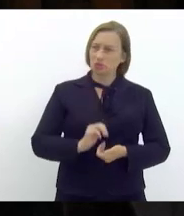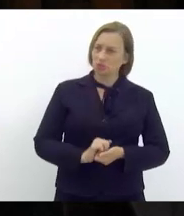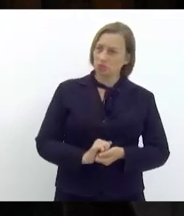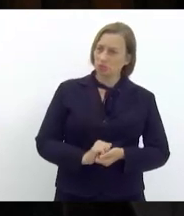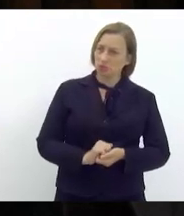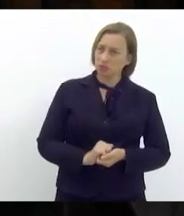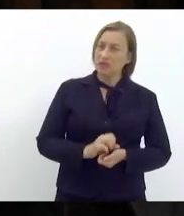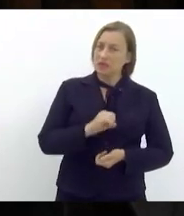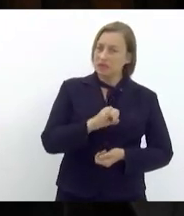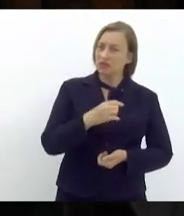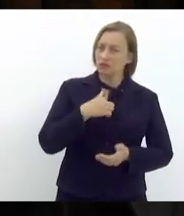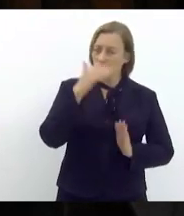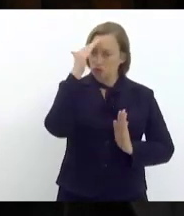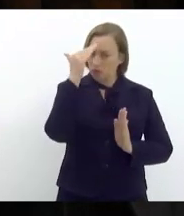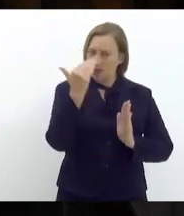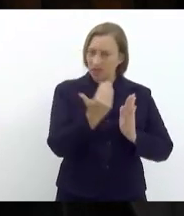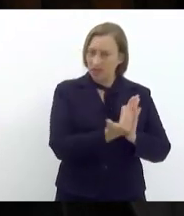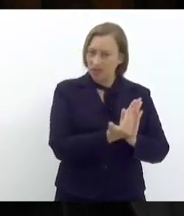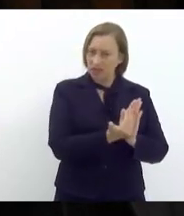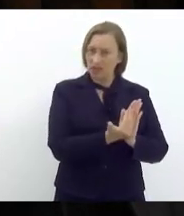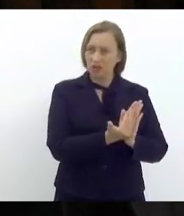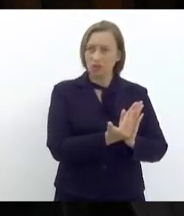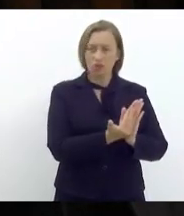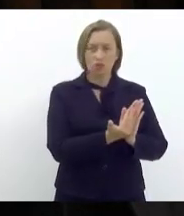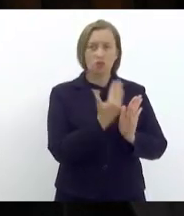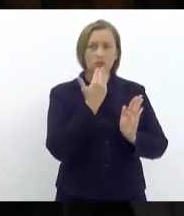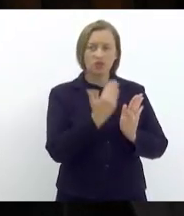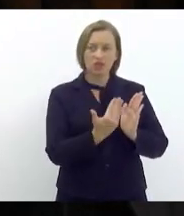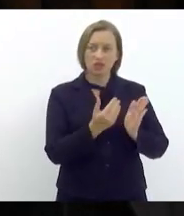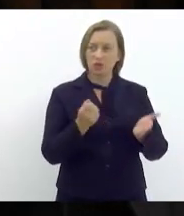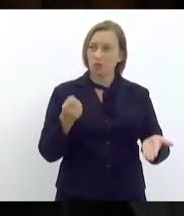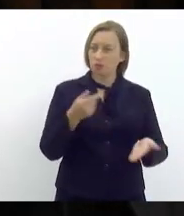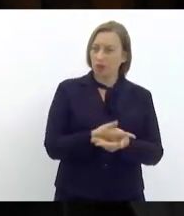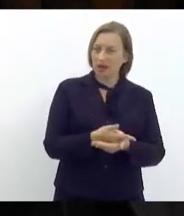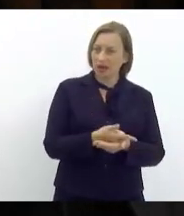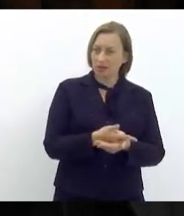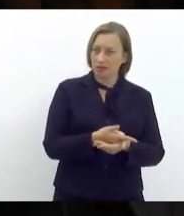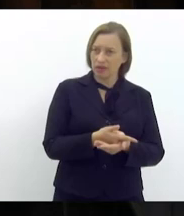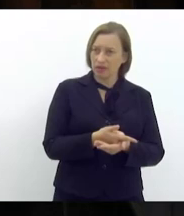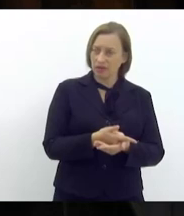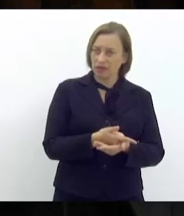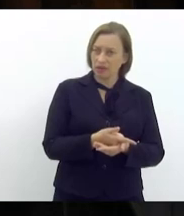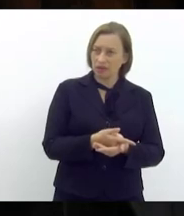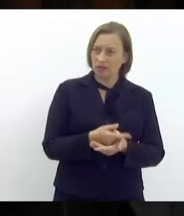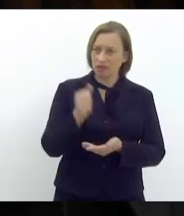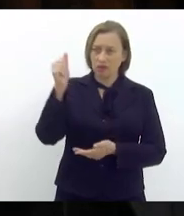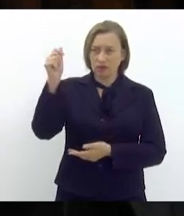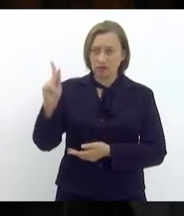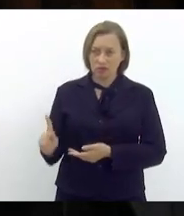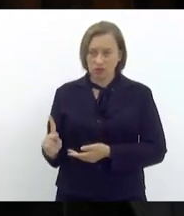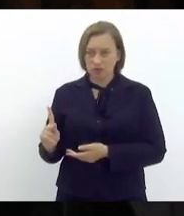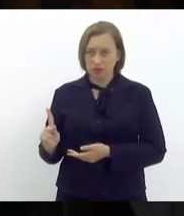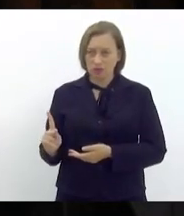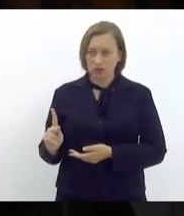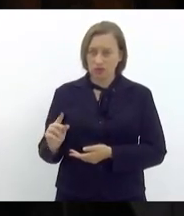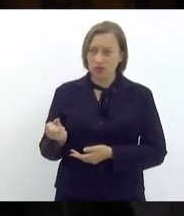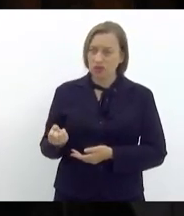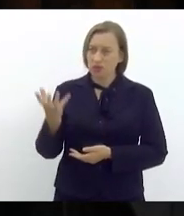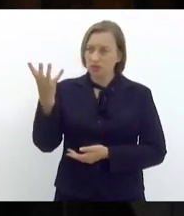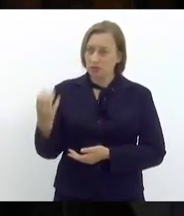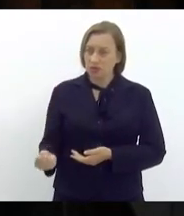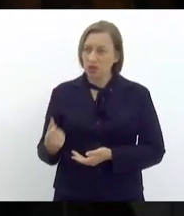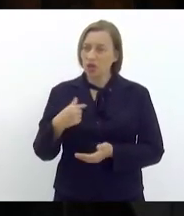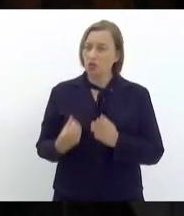se fosse cumprir aquele contingenciamento o pagamento da folha de nativos e pensionistas então eu fiz uma